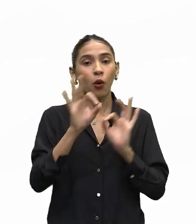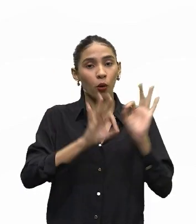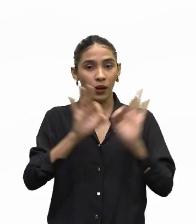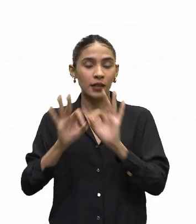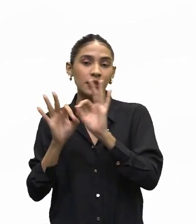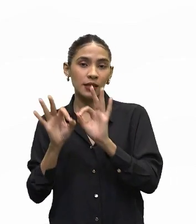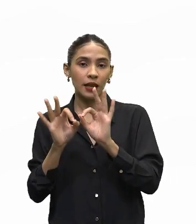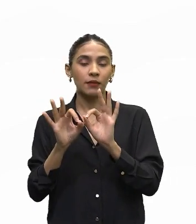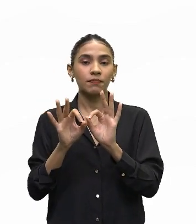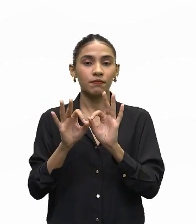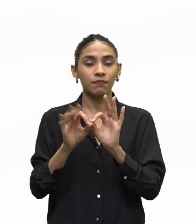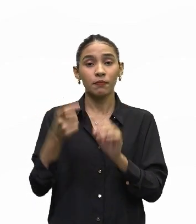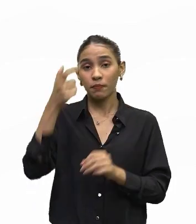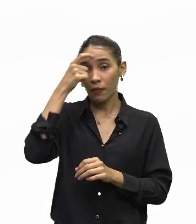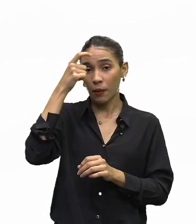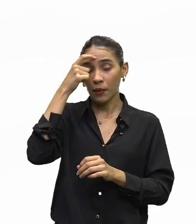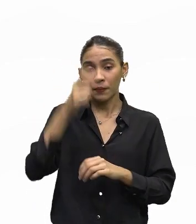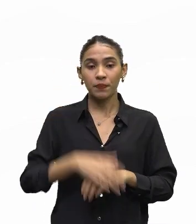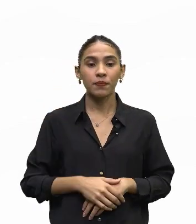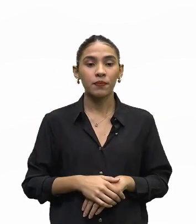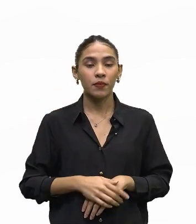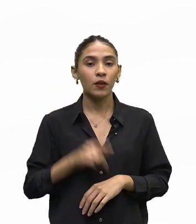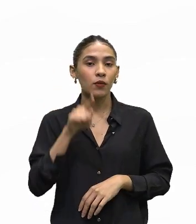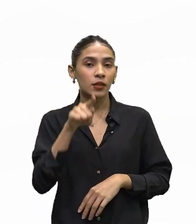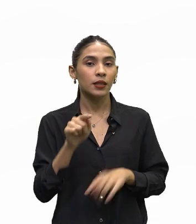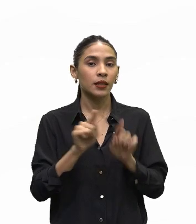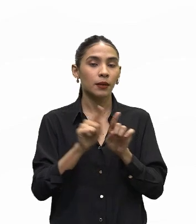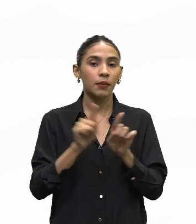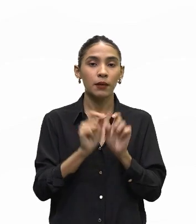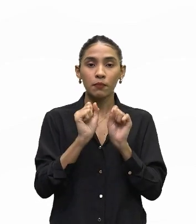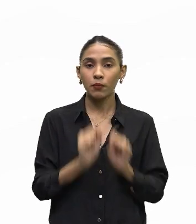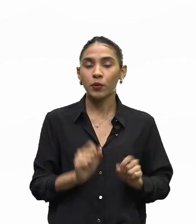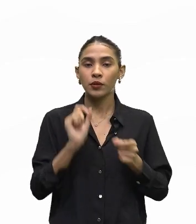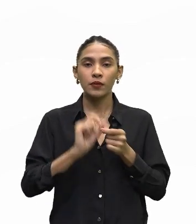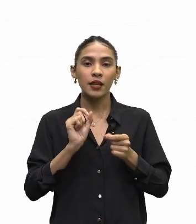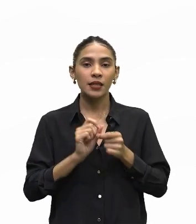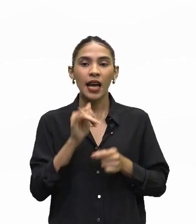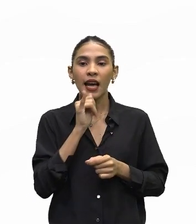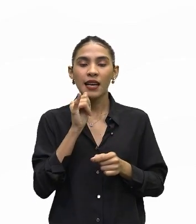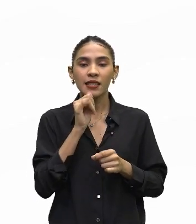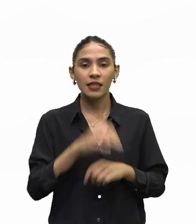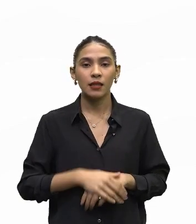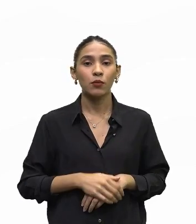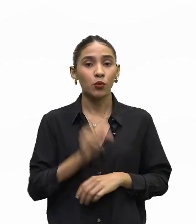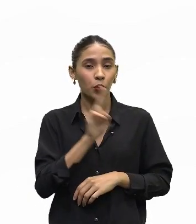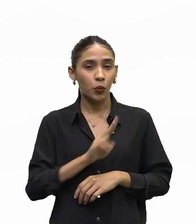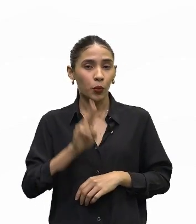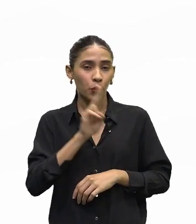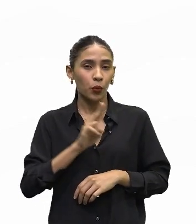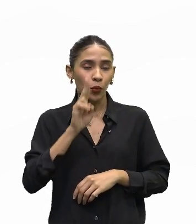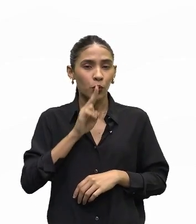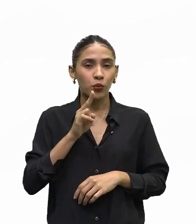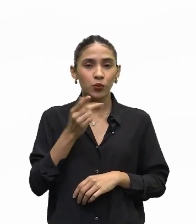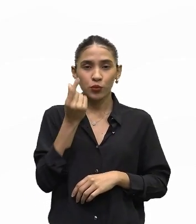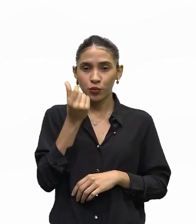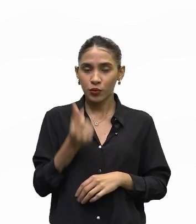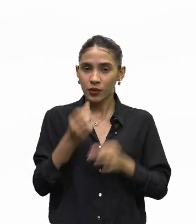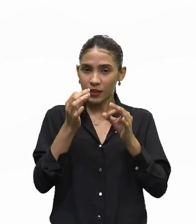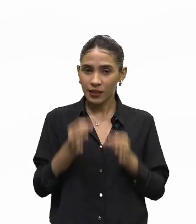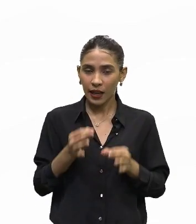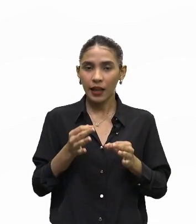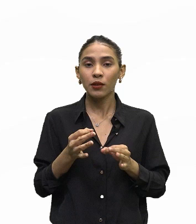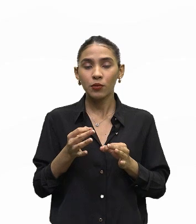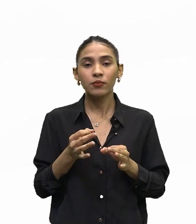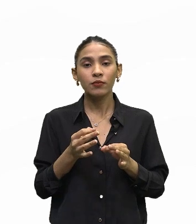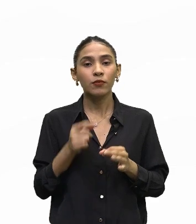consumo de forma consciente. E o que você pode fazer também para aumentar esse consumo consciente e responsável,